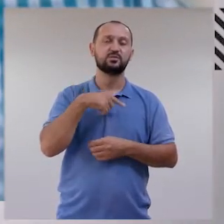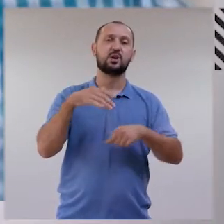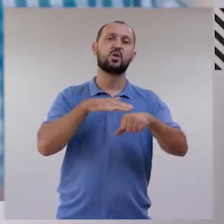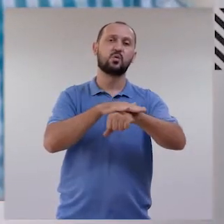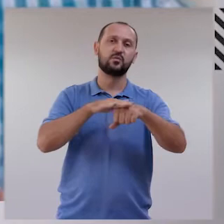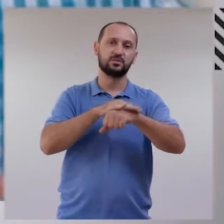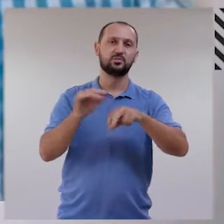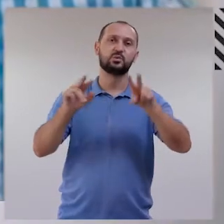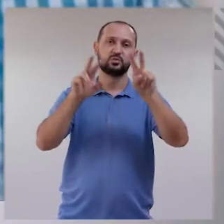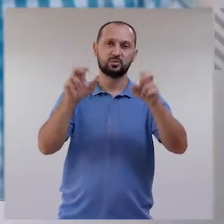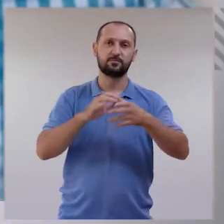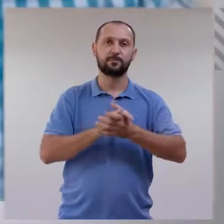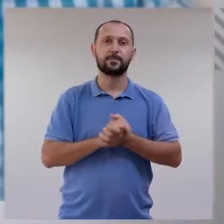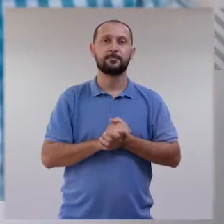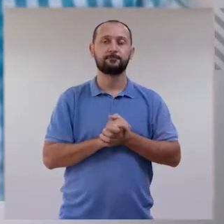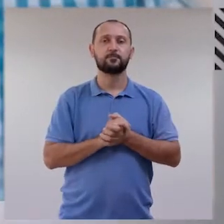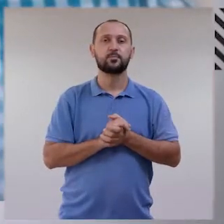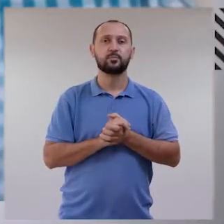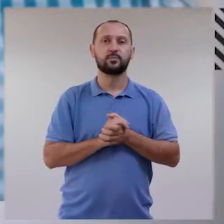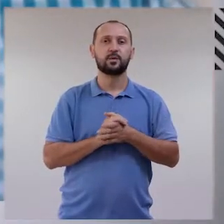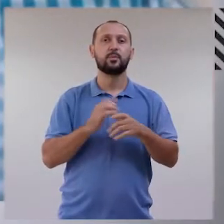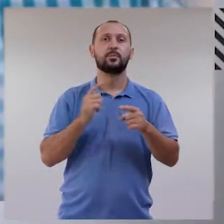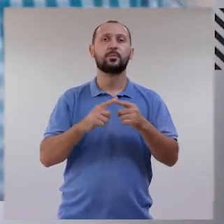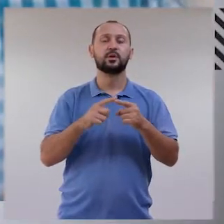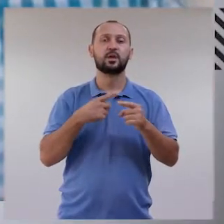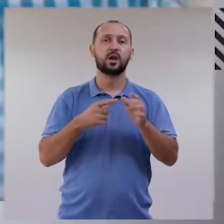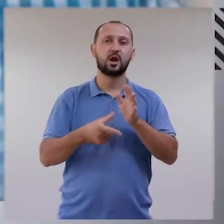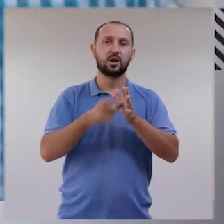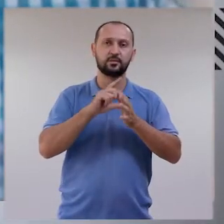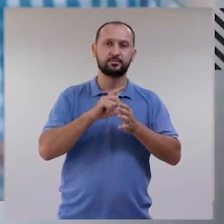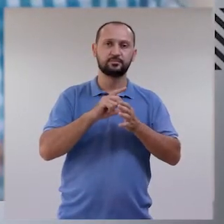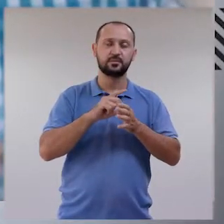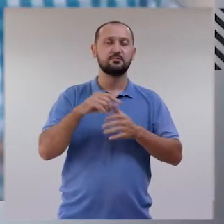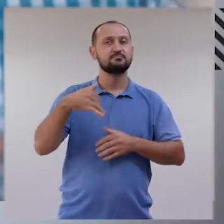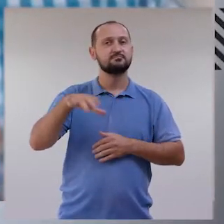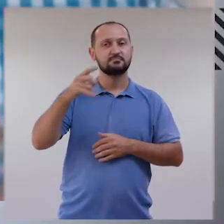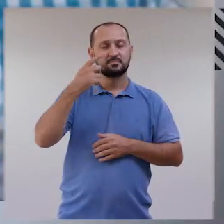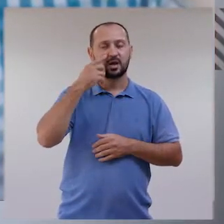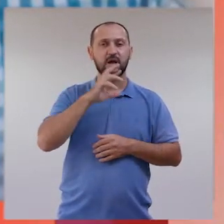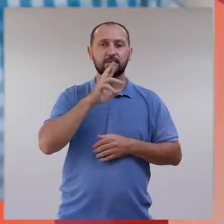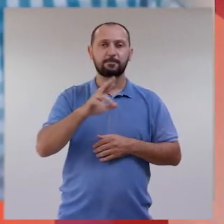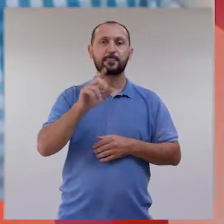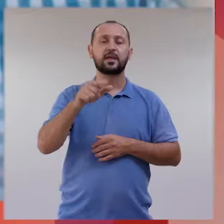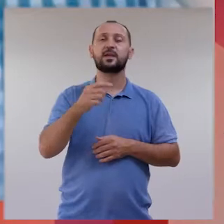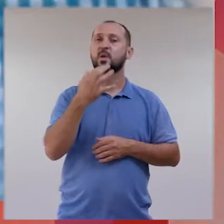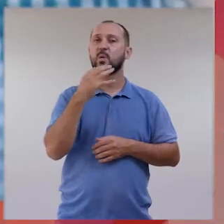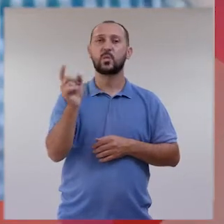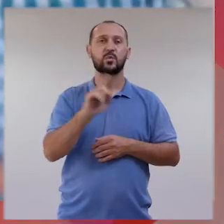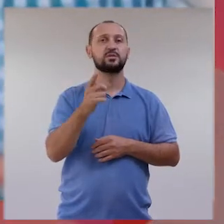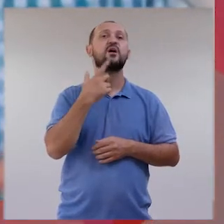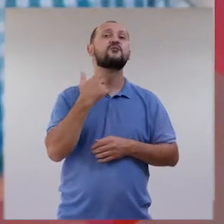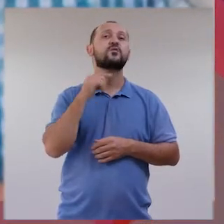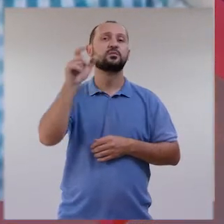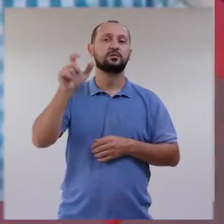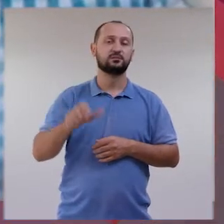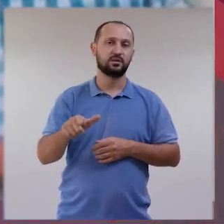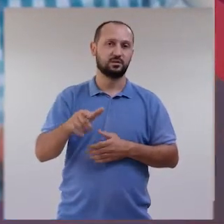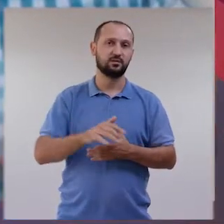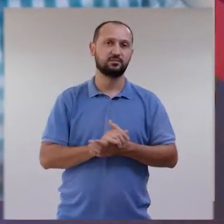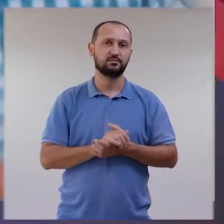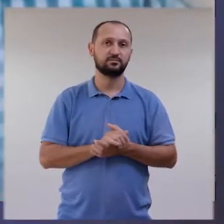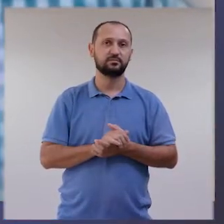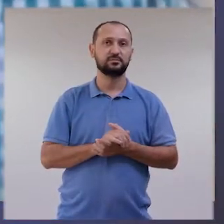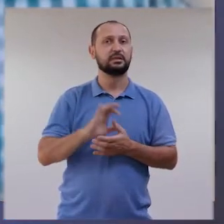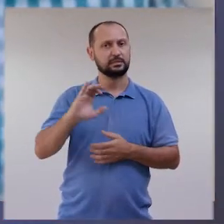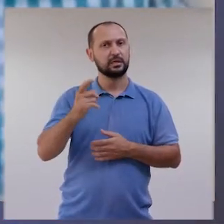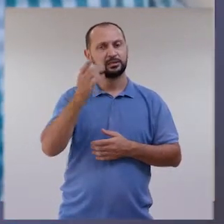de você conversar sobre isso, né? Porque, como eu disse antes, a maioria das negativas é desconhecimento da vontade do